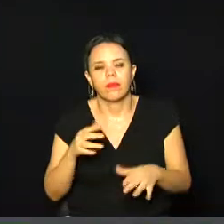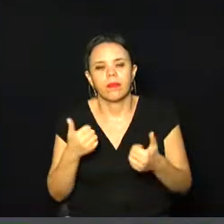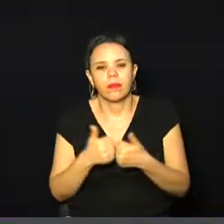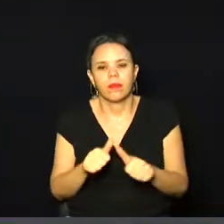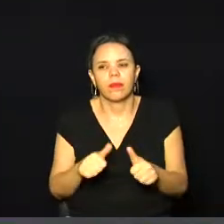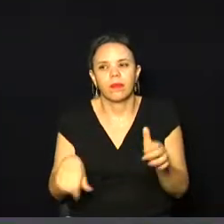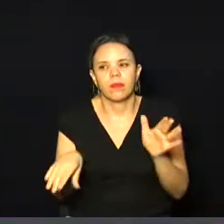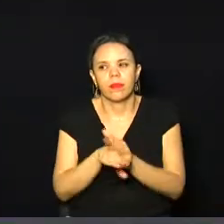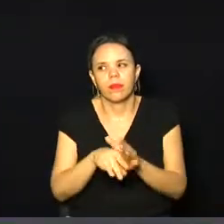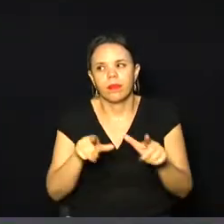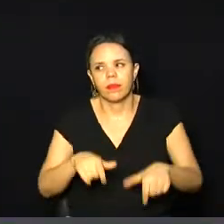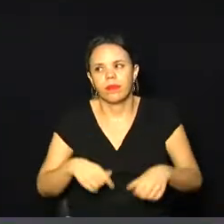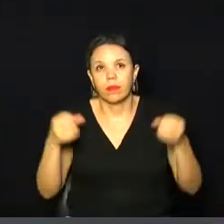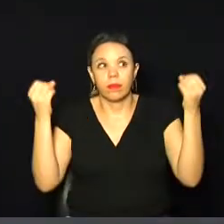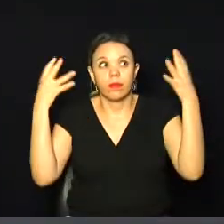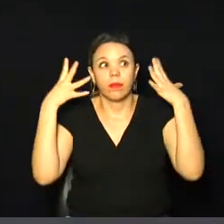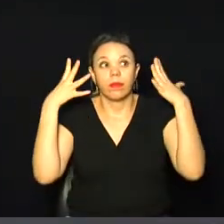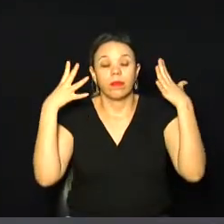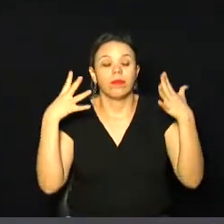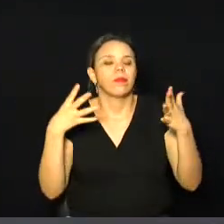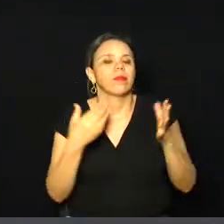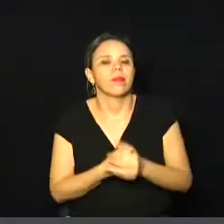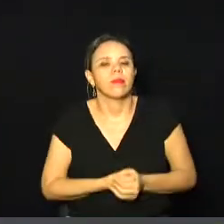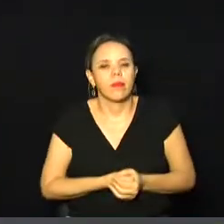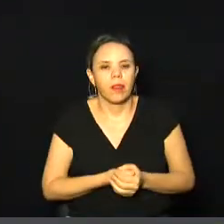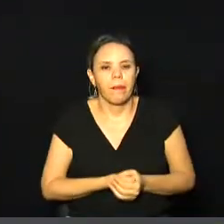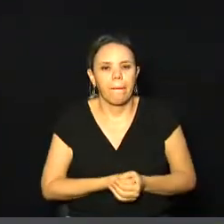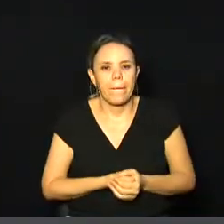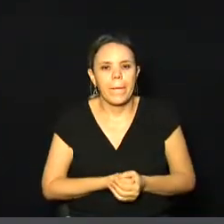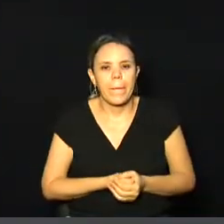ou chegar num lugar mais iluminado.